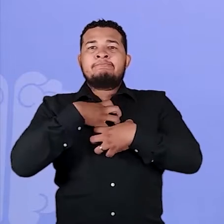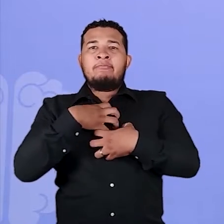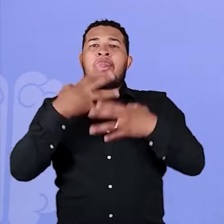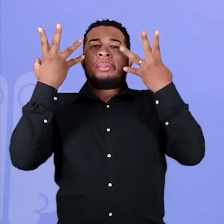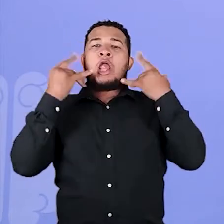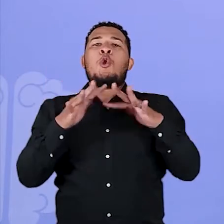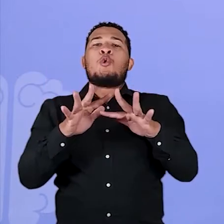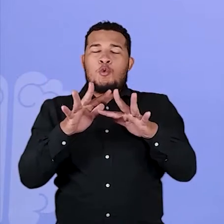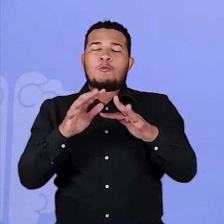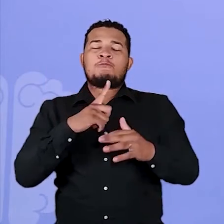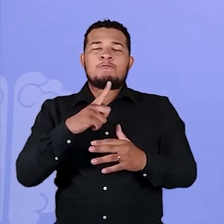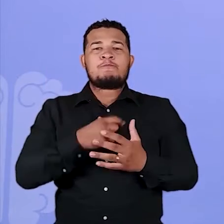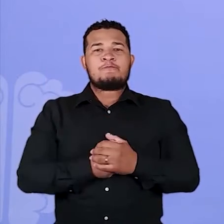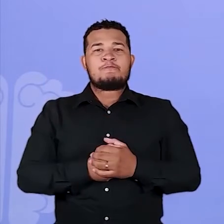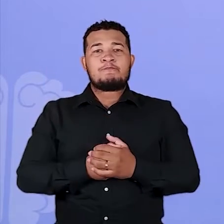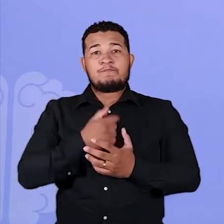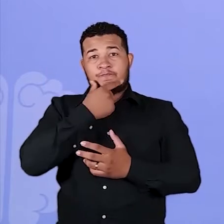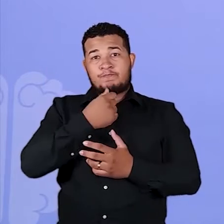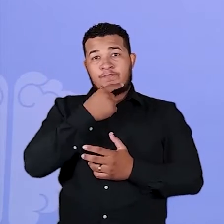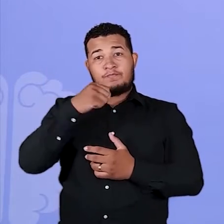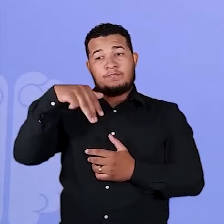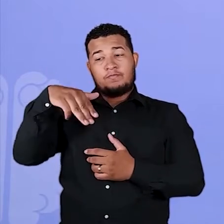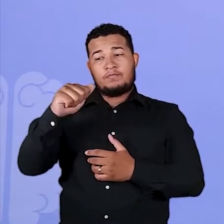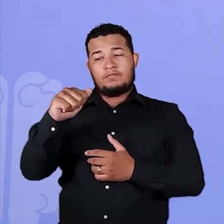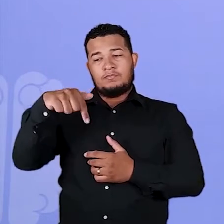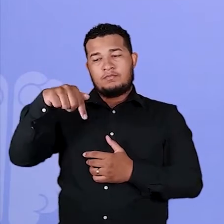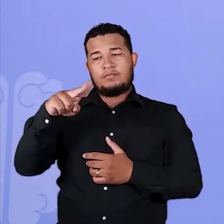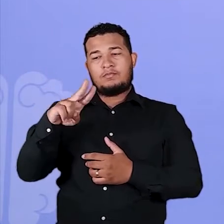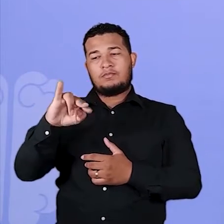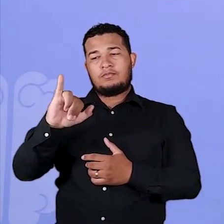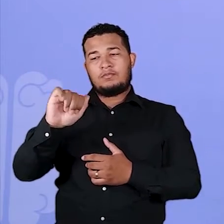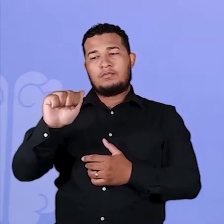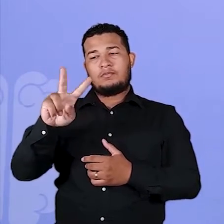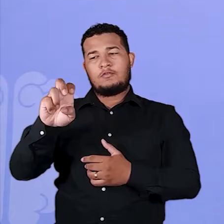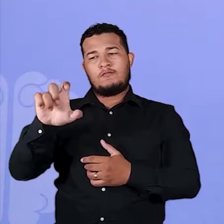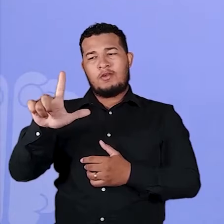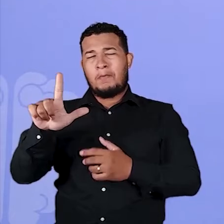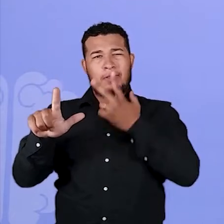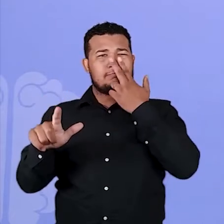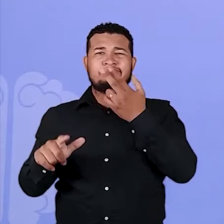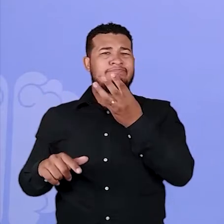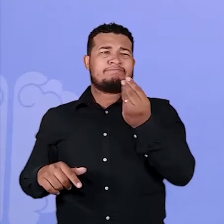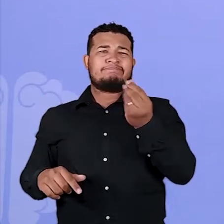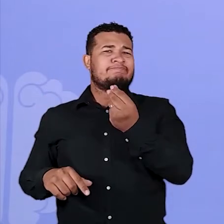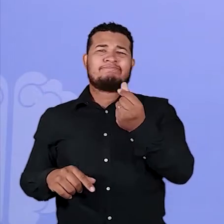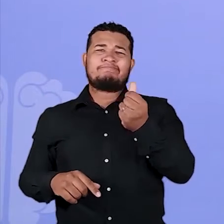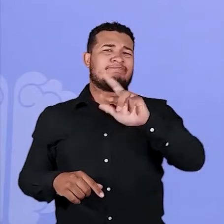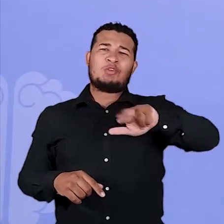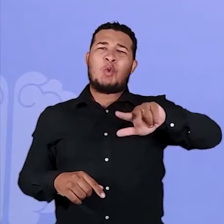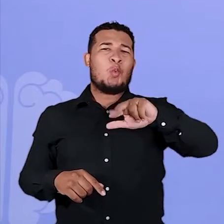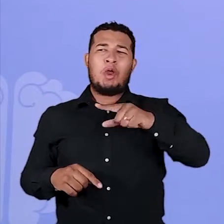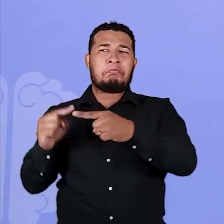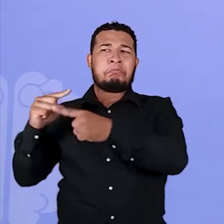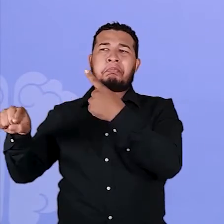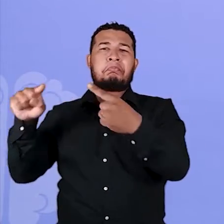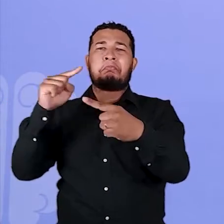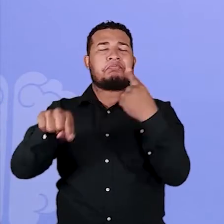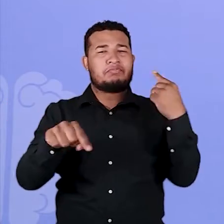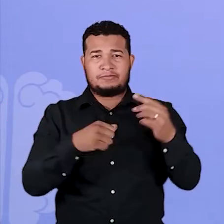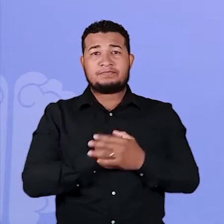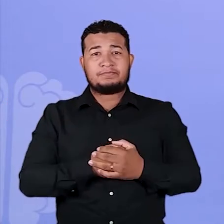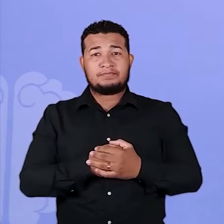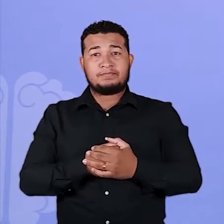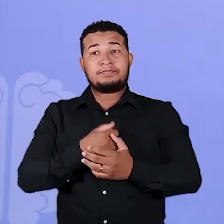em relação aos outros. Para Maquiavel, nenhuma dessas coisas é aquilo que gera poder de verdade.